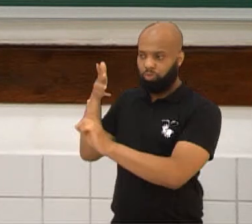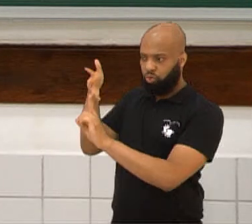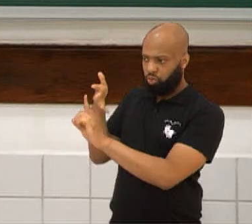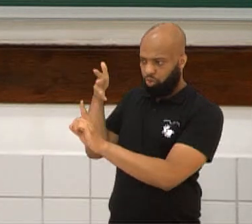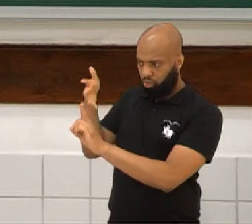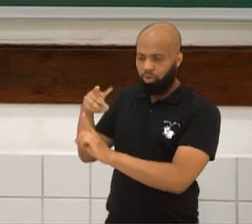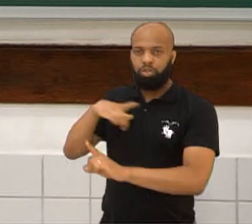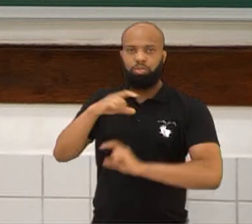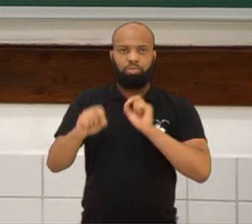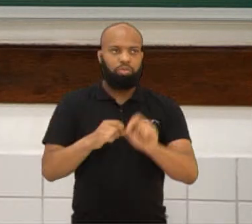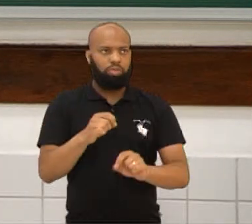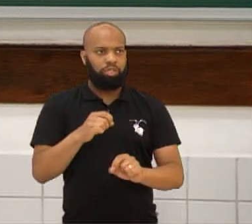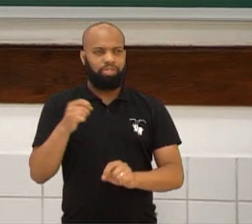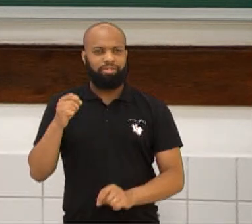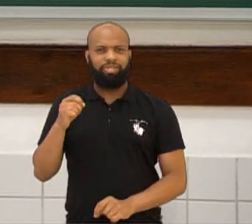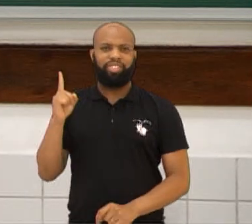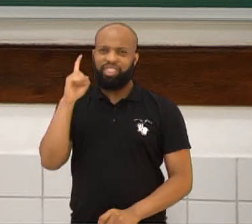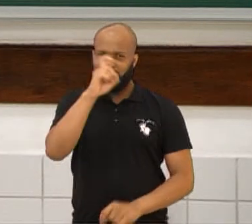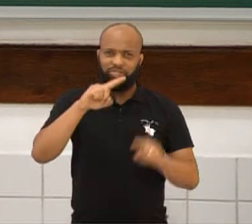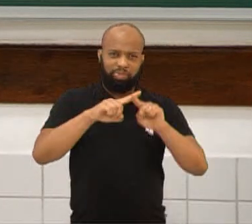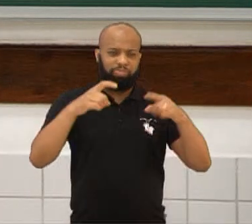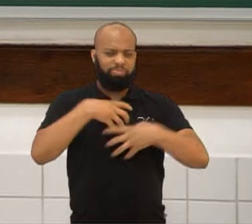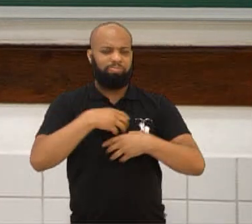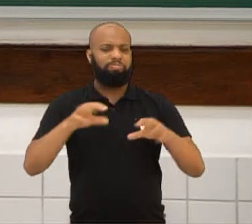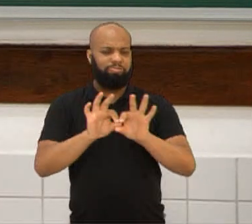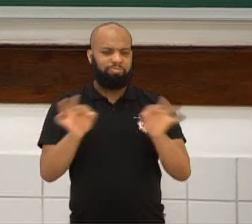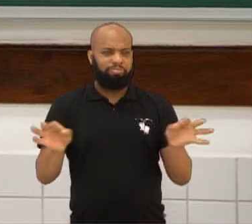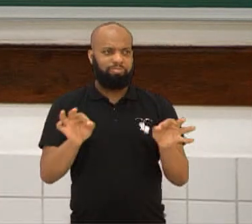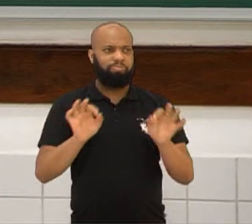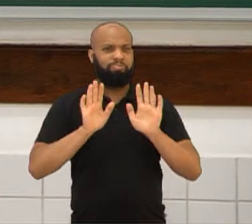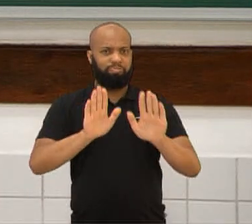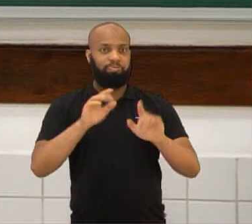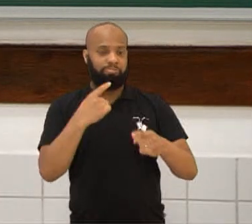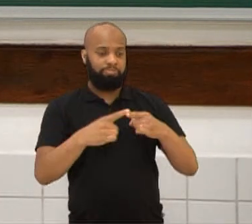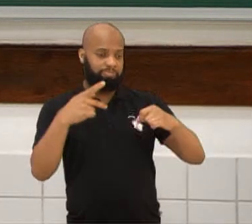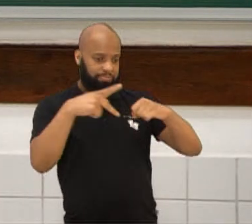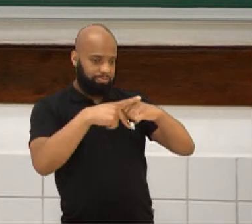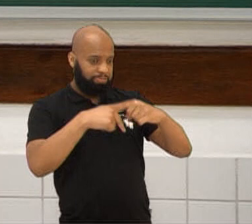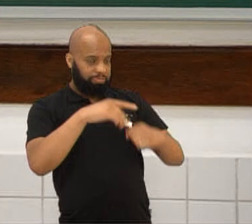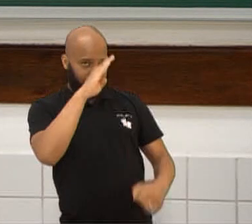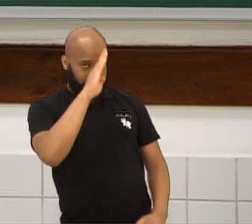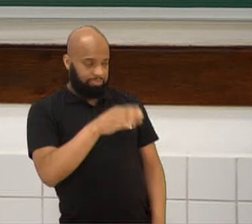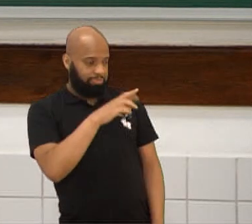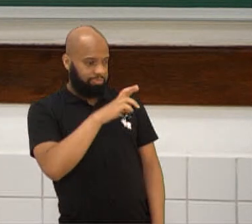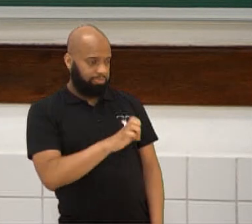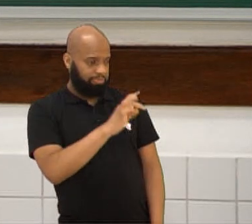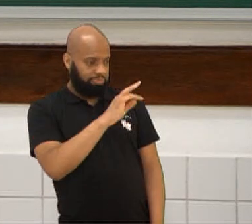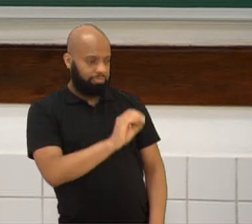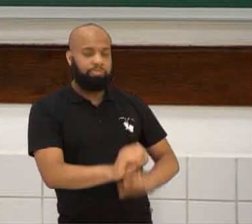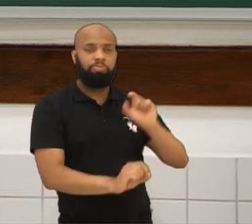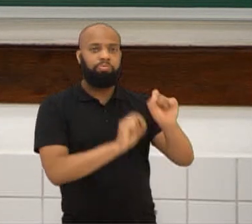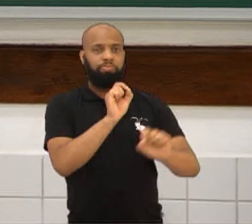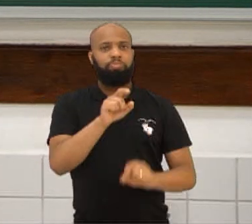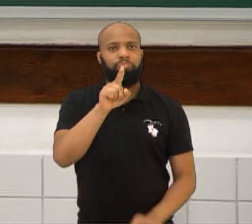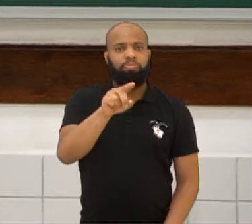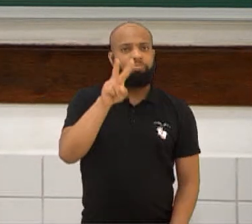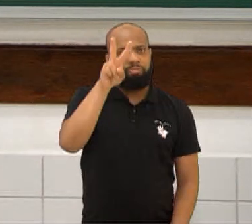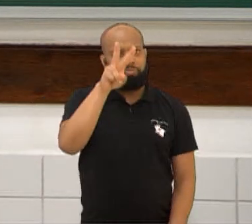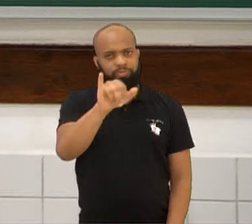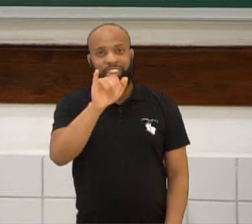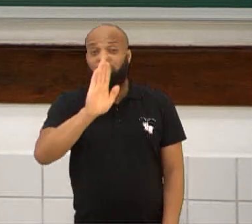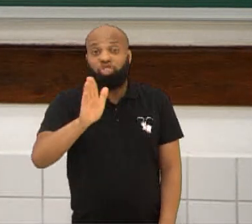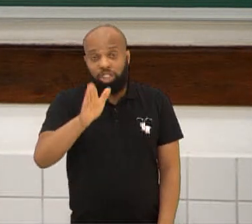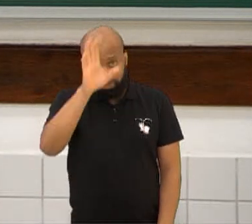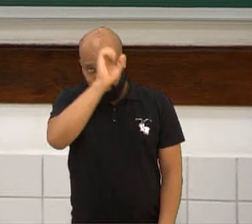Eu estou falando difícil, mas é muito simples, pessoal. Os pronomes pessoais do caso reto são aqueles que você aprendeu